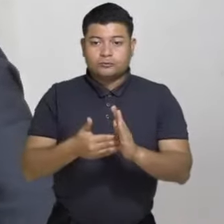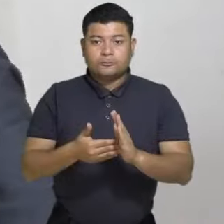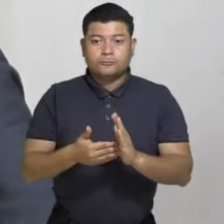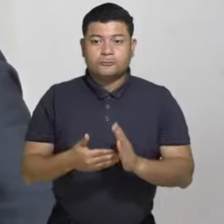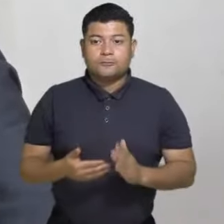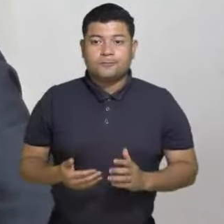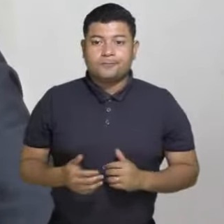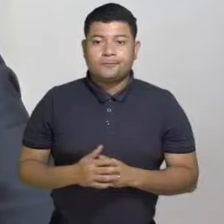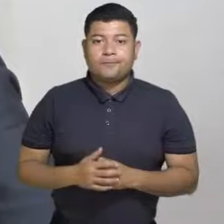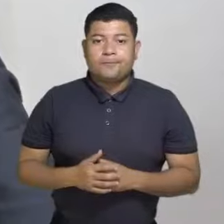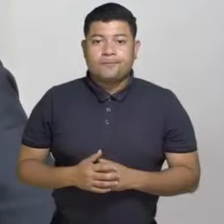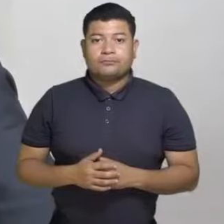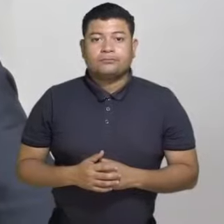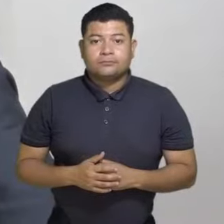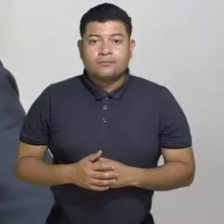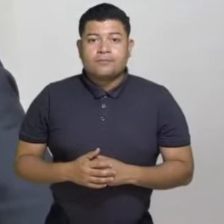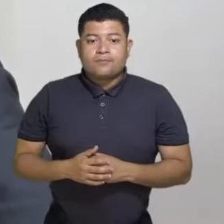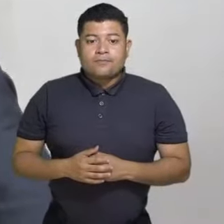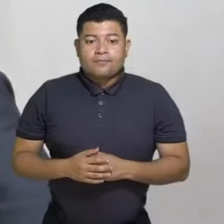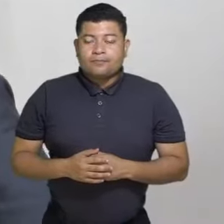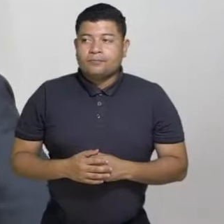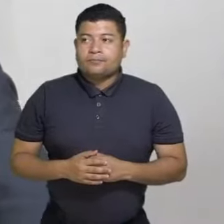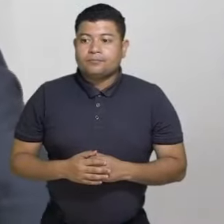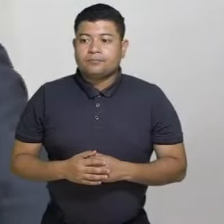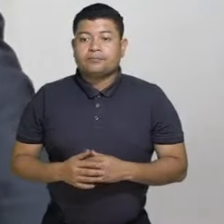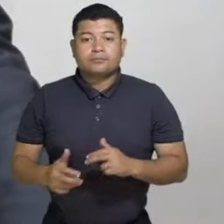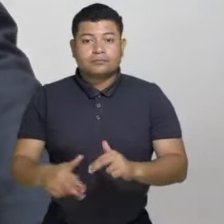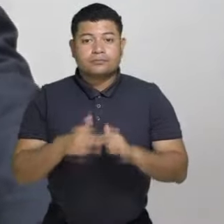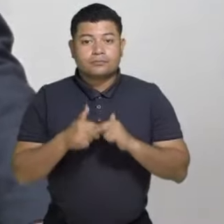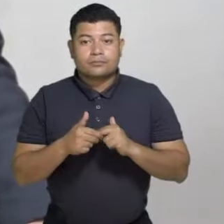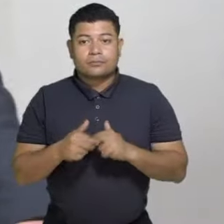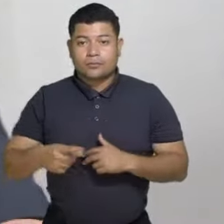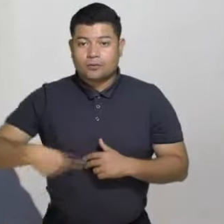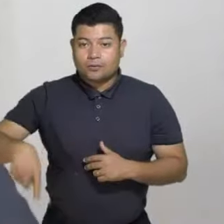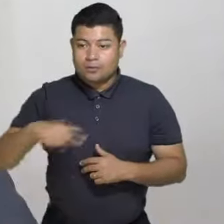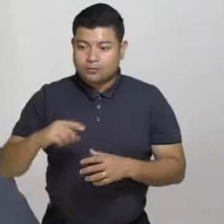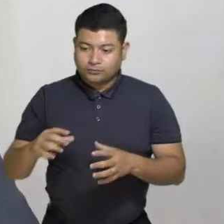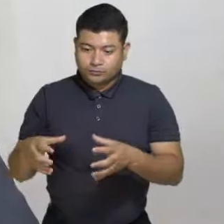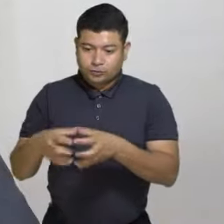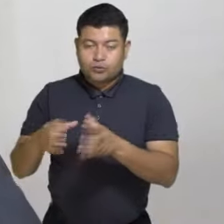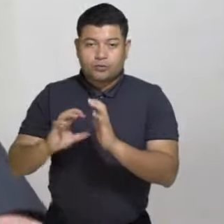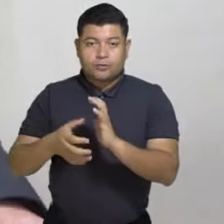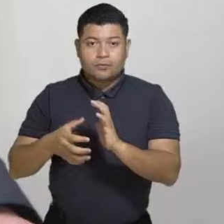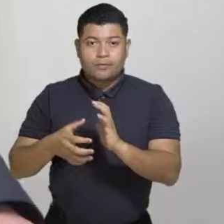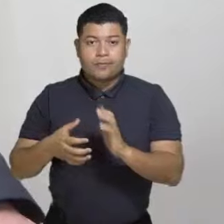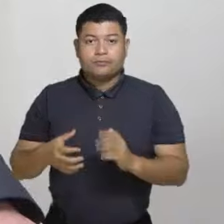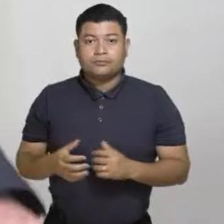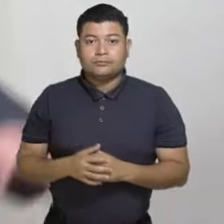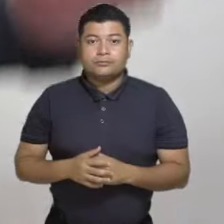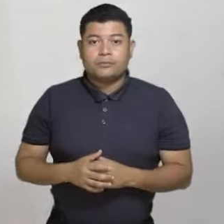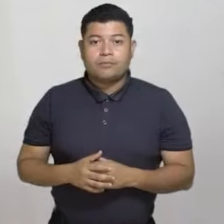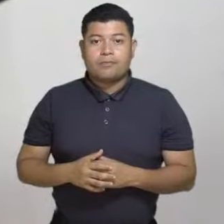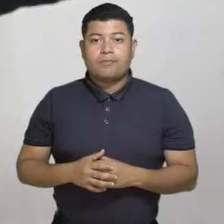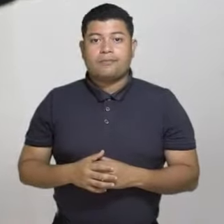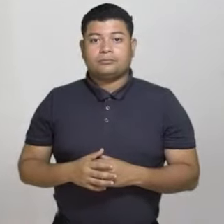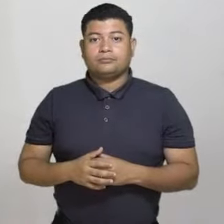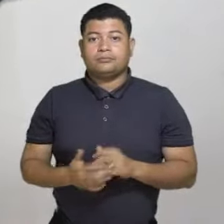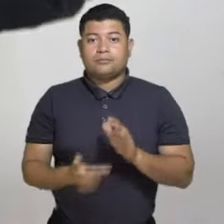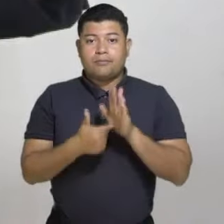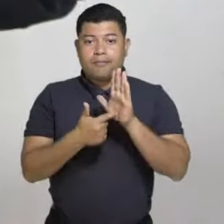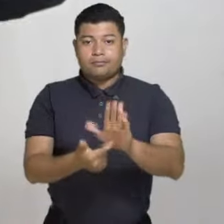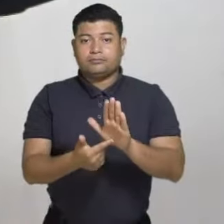É questão de sobrevida. Por isso que a nossa bancada, o nosso bloco, apresentou